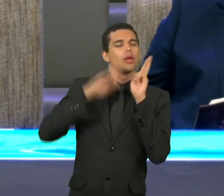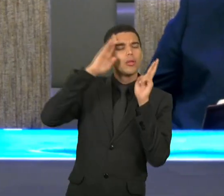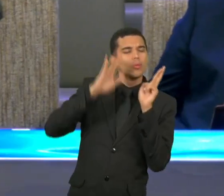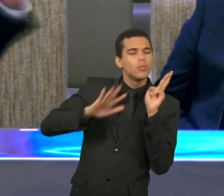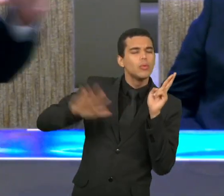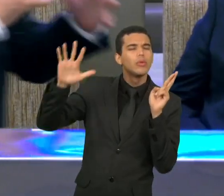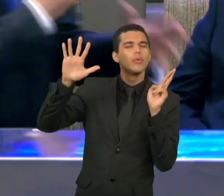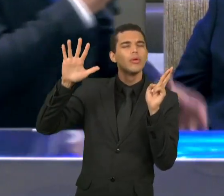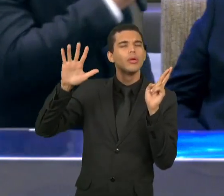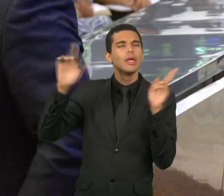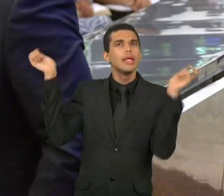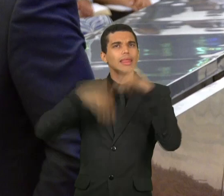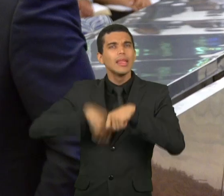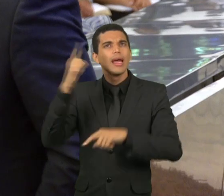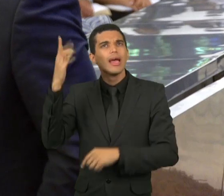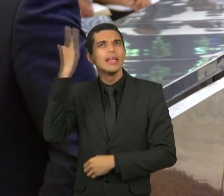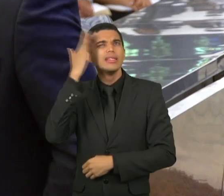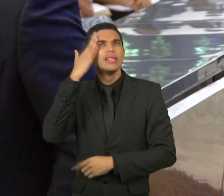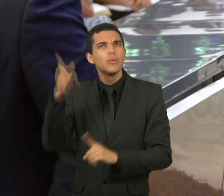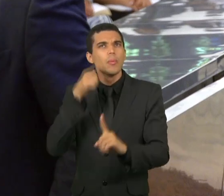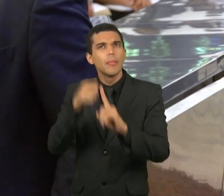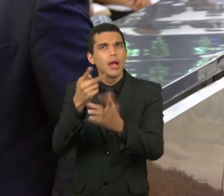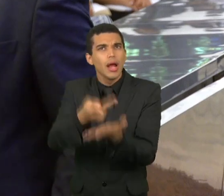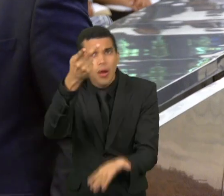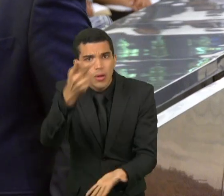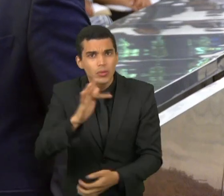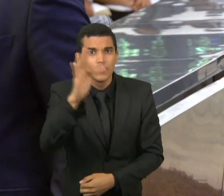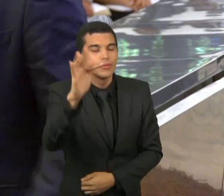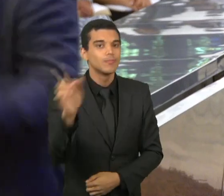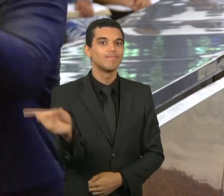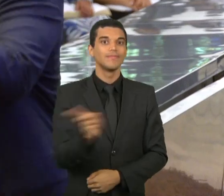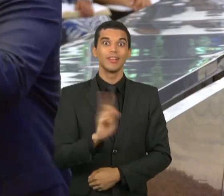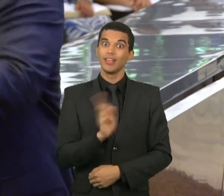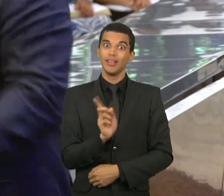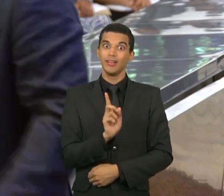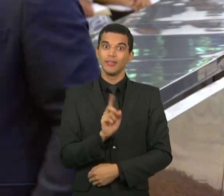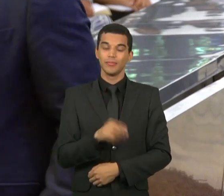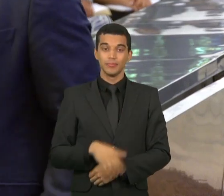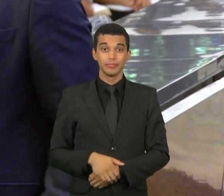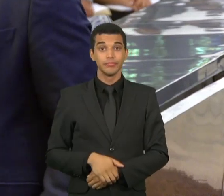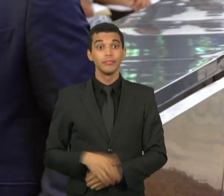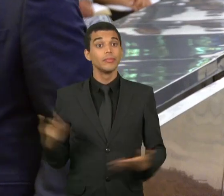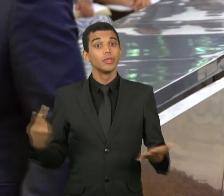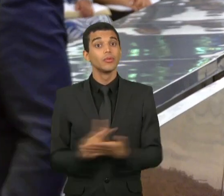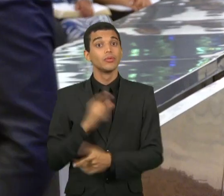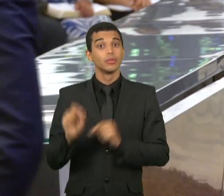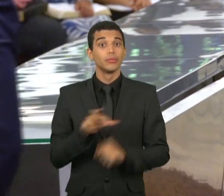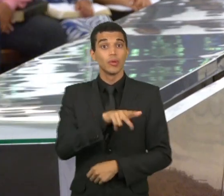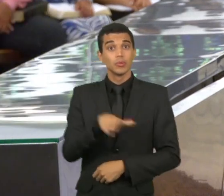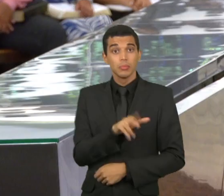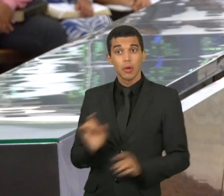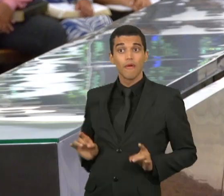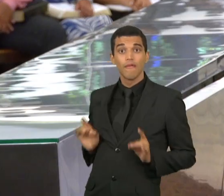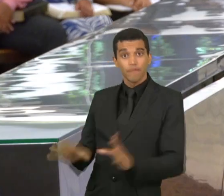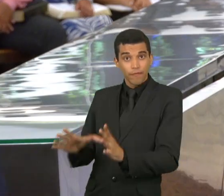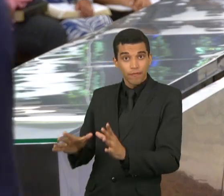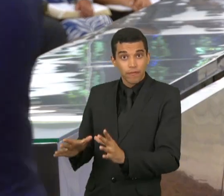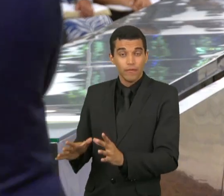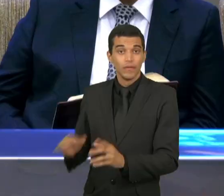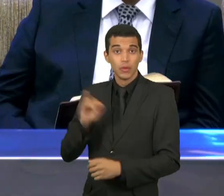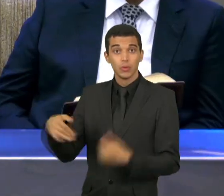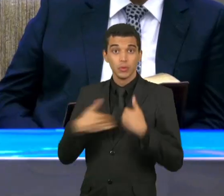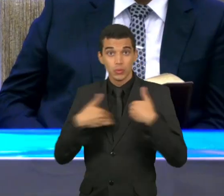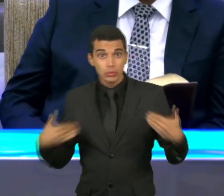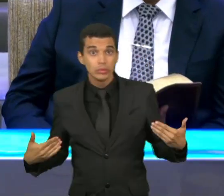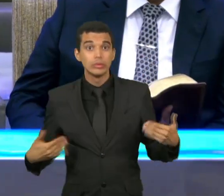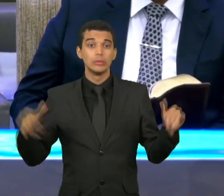propósito e o que ia acontecer? Não. José foi vendido. José passou os perigos